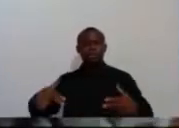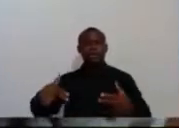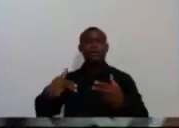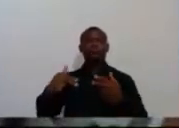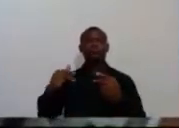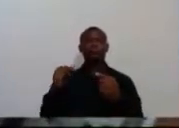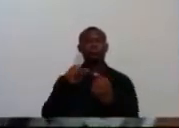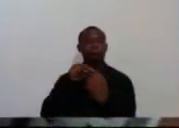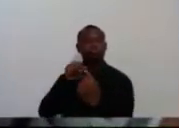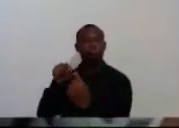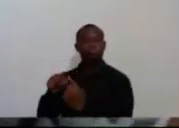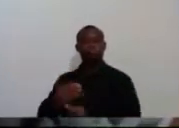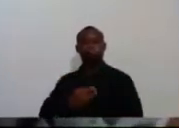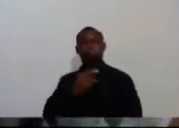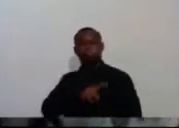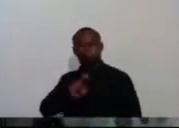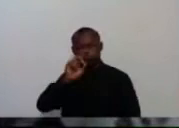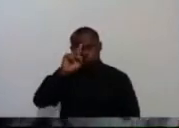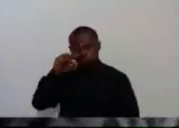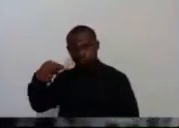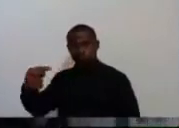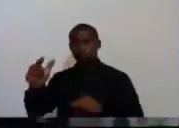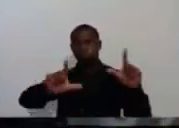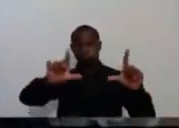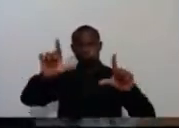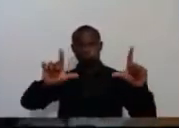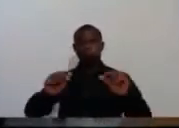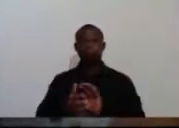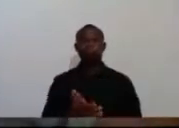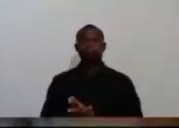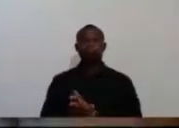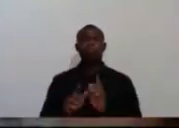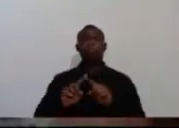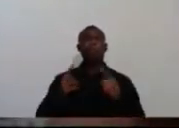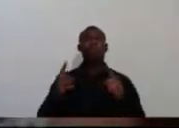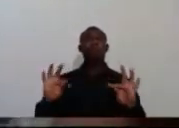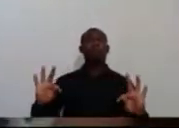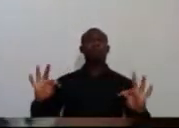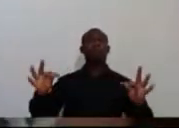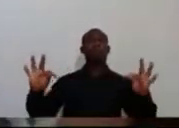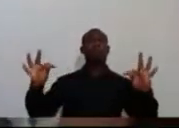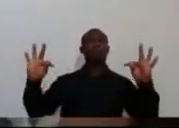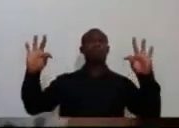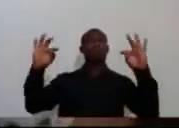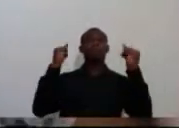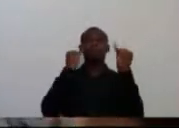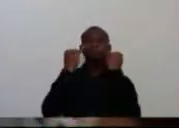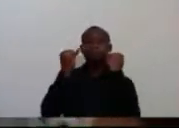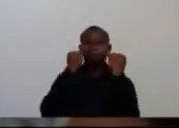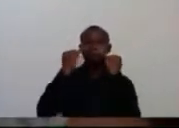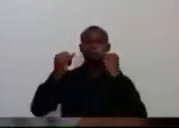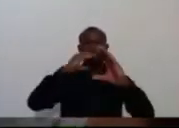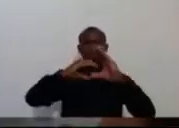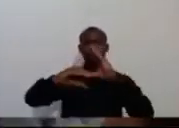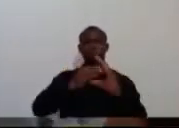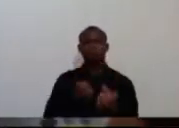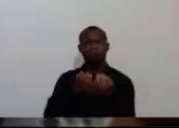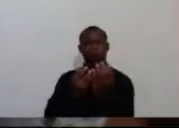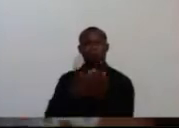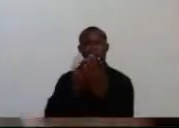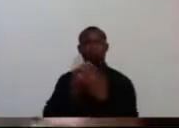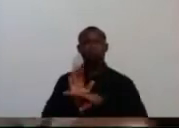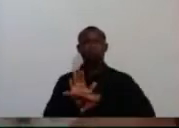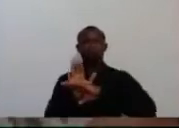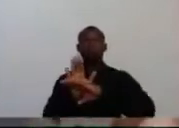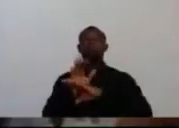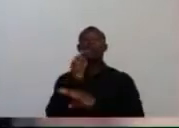tá? E as tecnologias digitais da informação e da comunicação. Aí sim, já é outro salto.